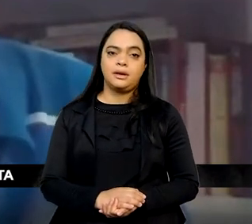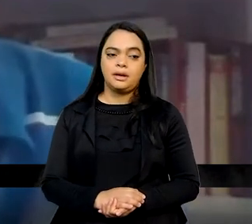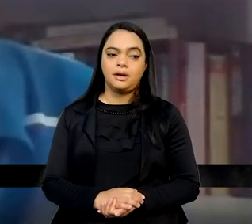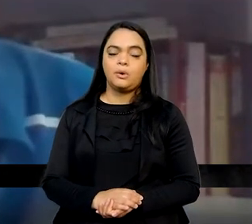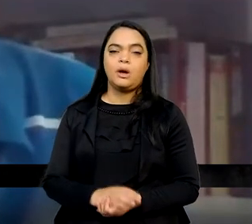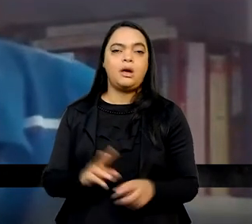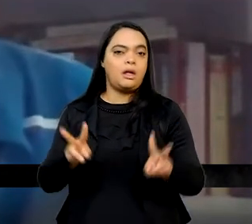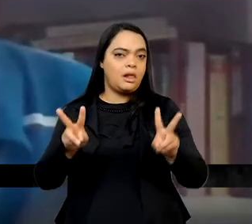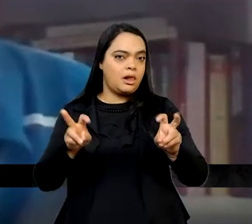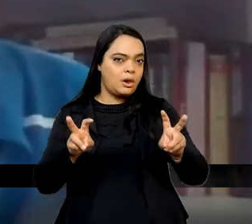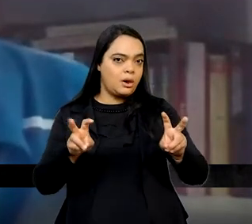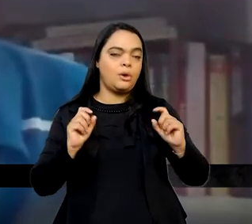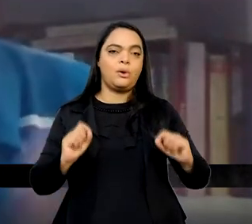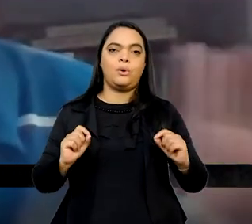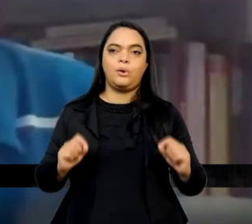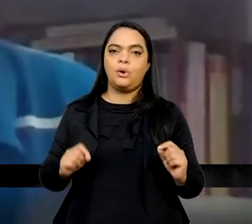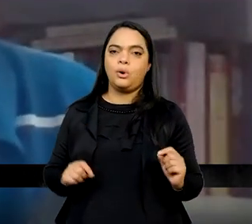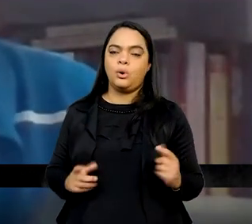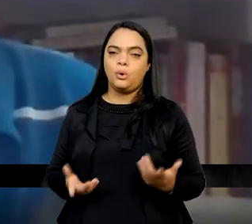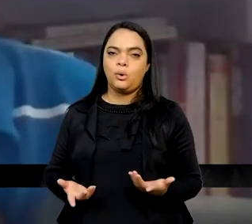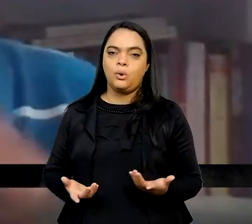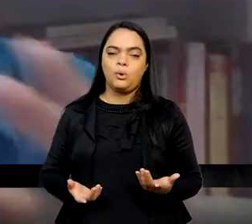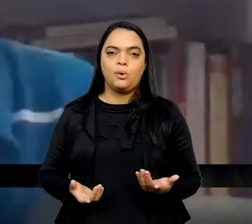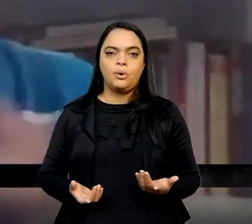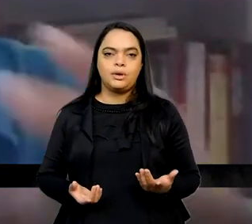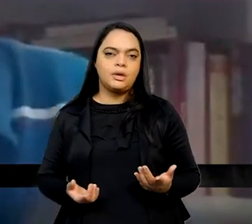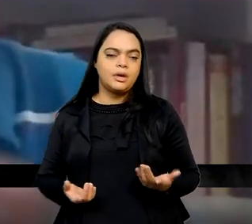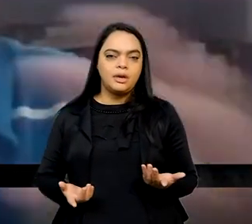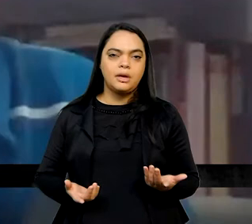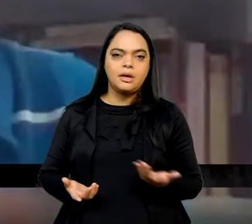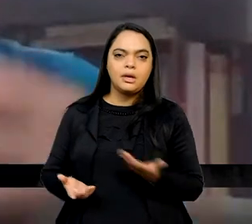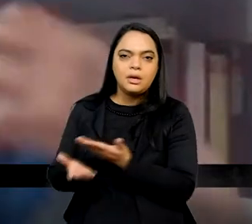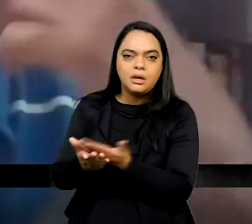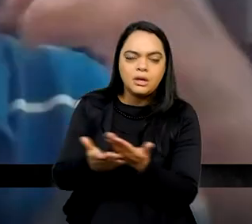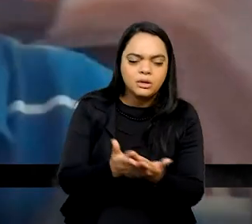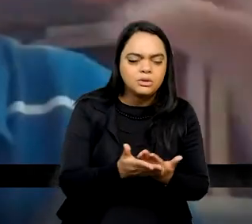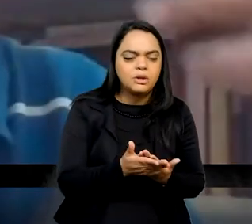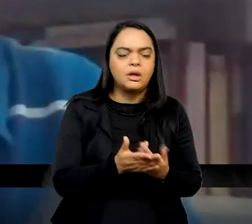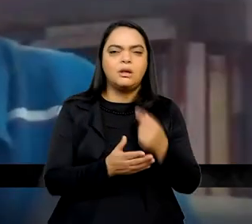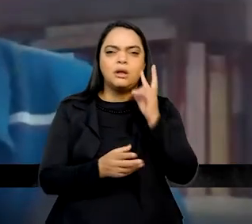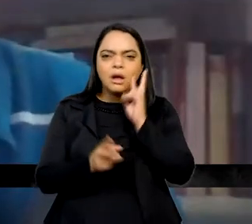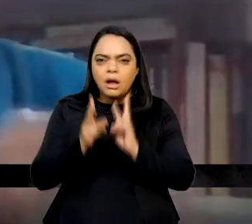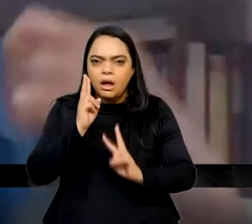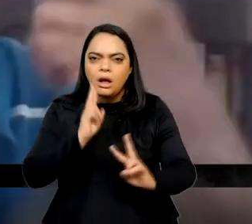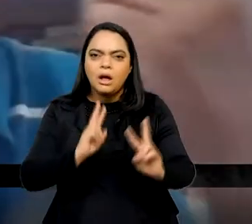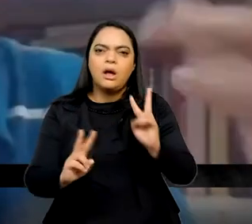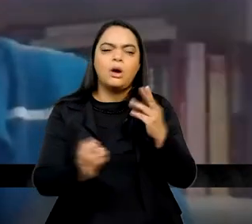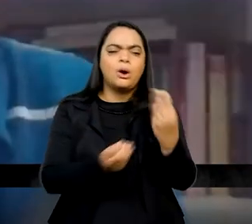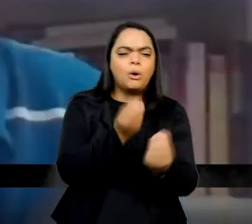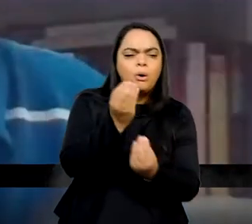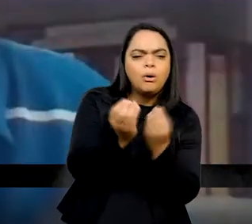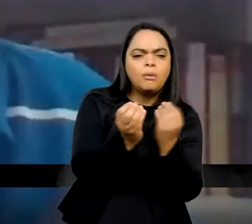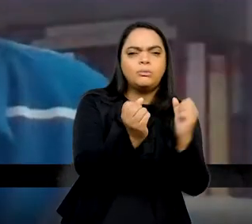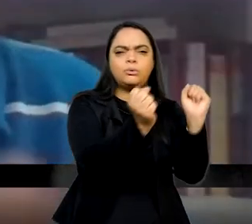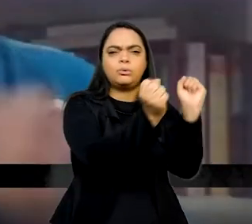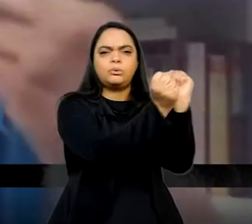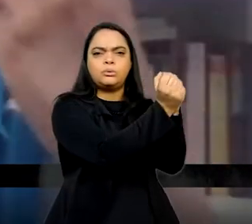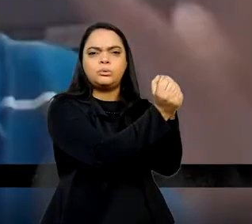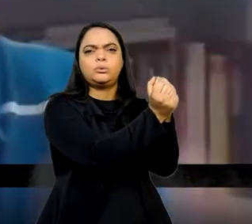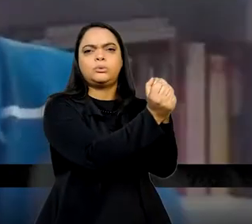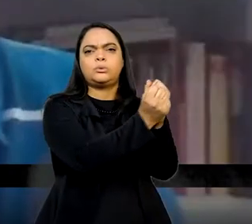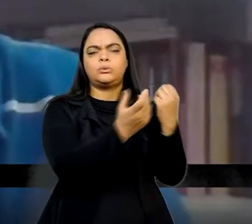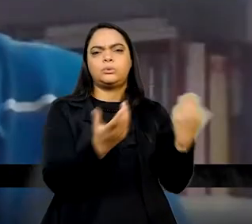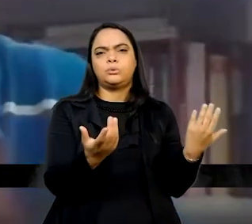Que é uma questão que Manuel Corrêa estudou. Então a gente vê como índios escravizados,